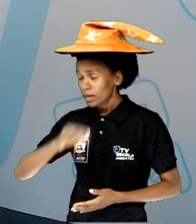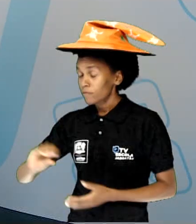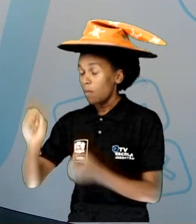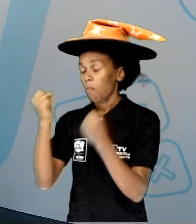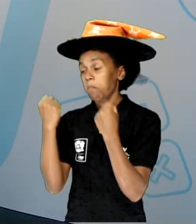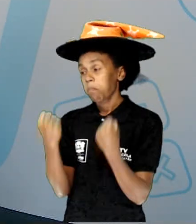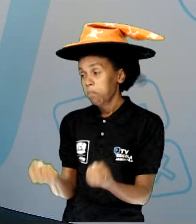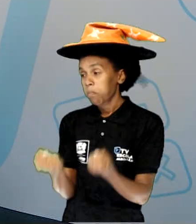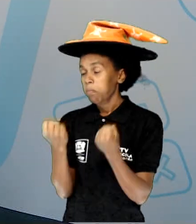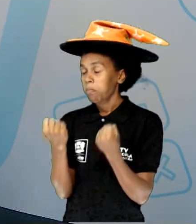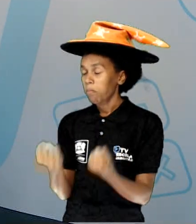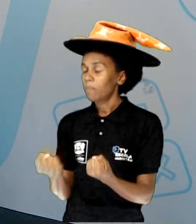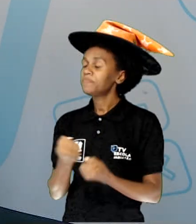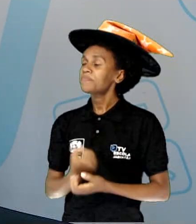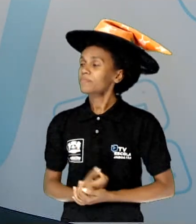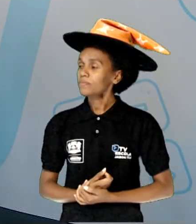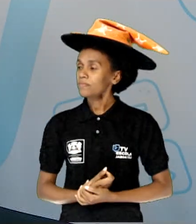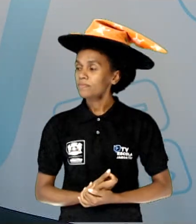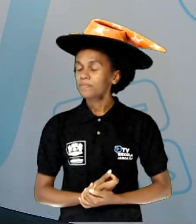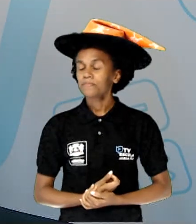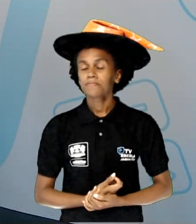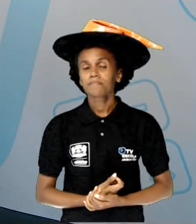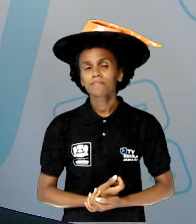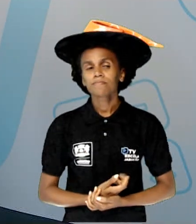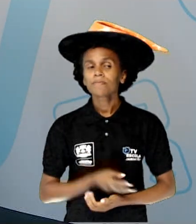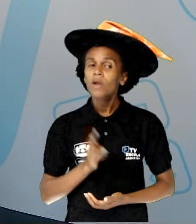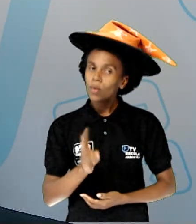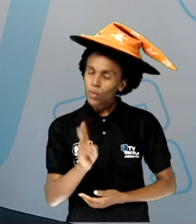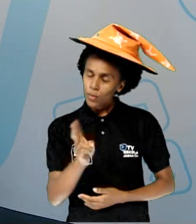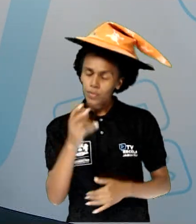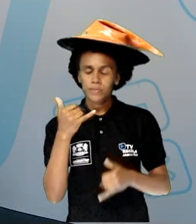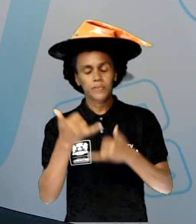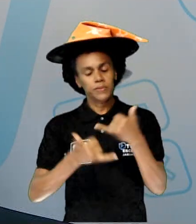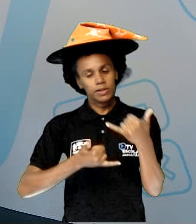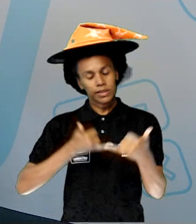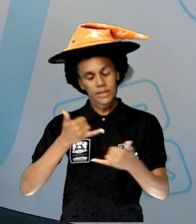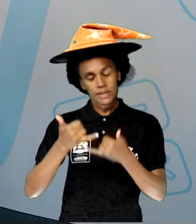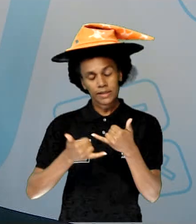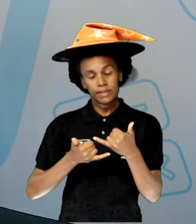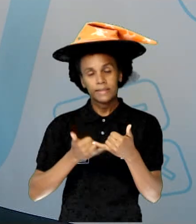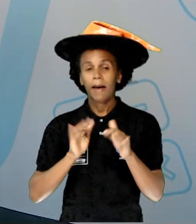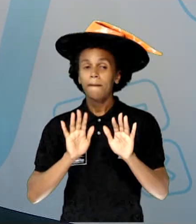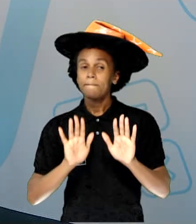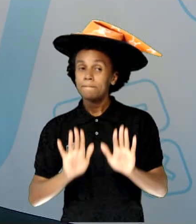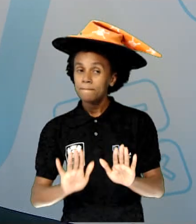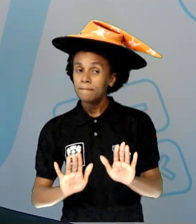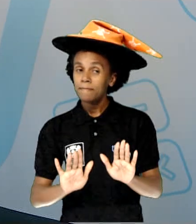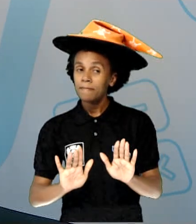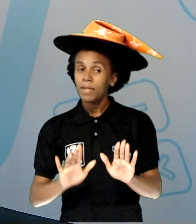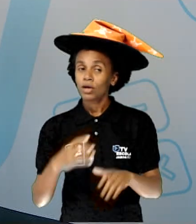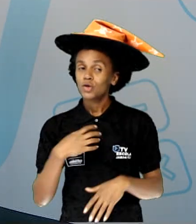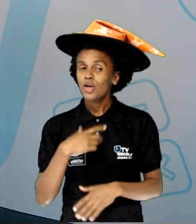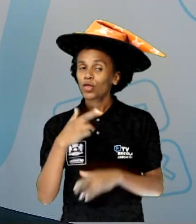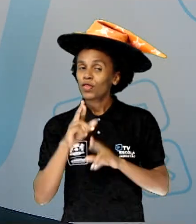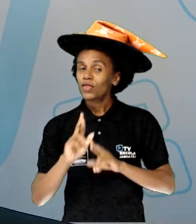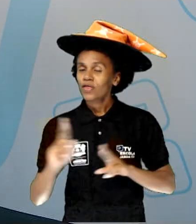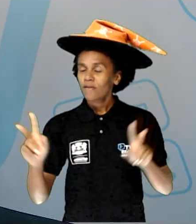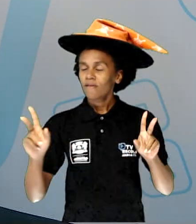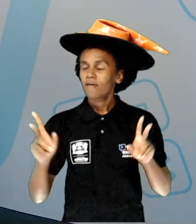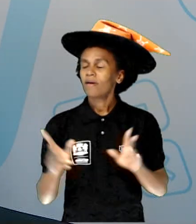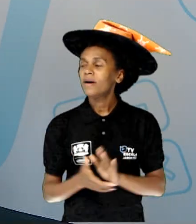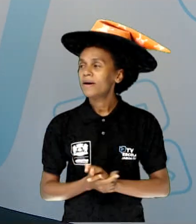pesados bom vamos continuar essa nossa brincadeira mas de um outro jeito porque agora